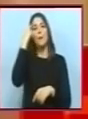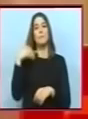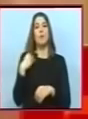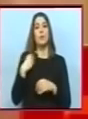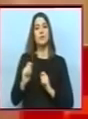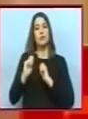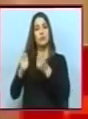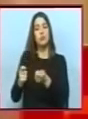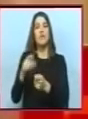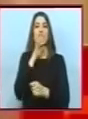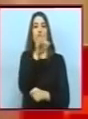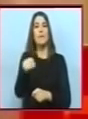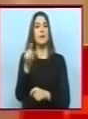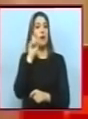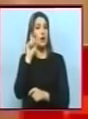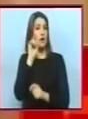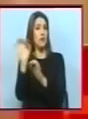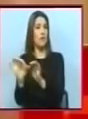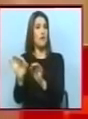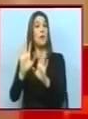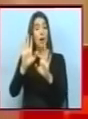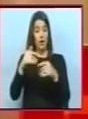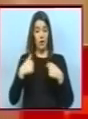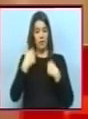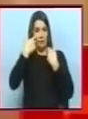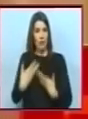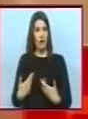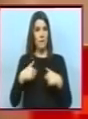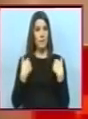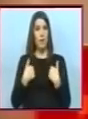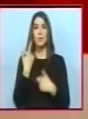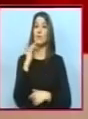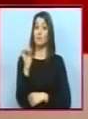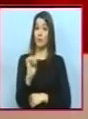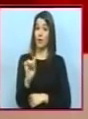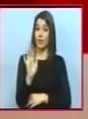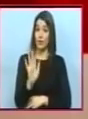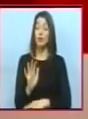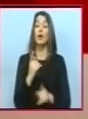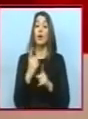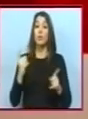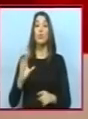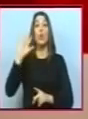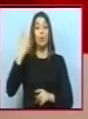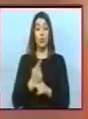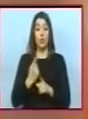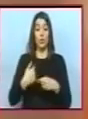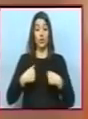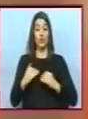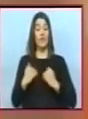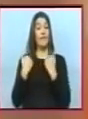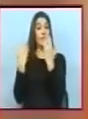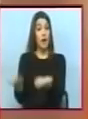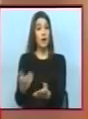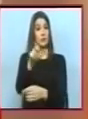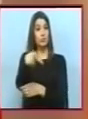seus herdeiros, mas não se podem desproteger a si. Porque a partir do momento em que o património passa para as outras